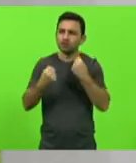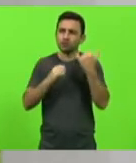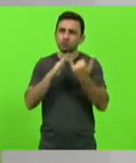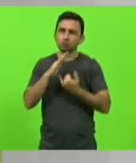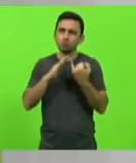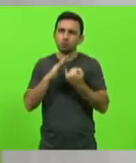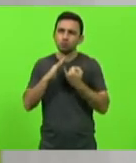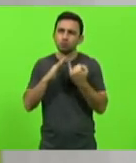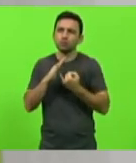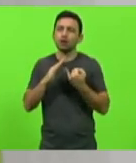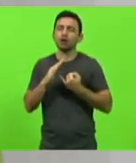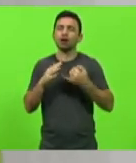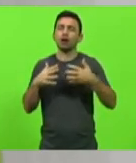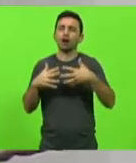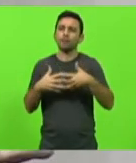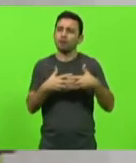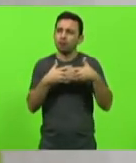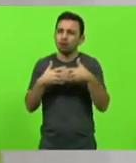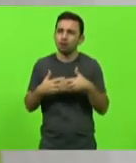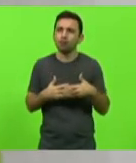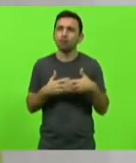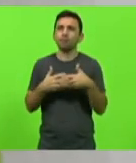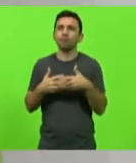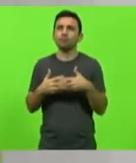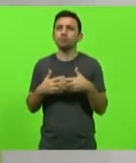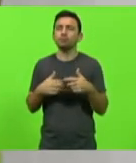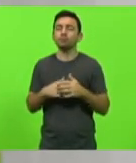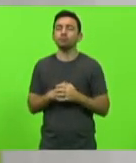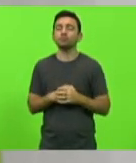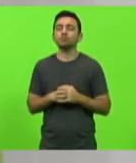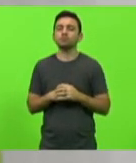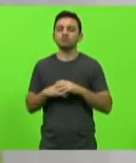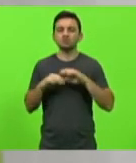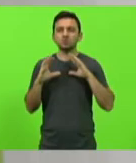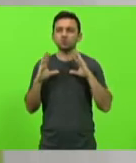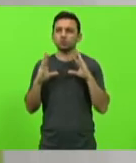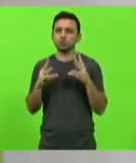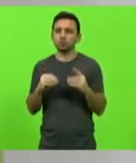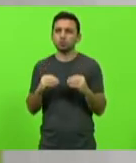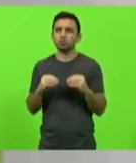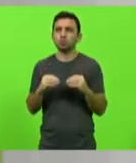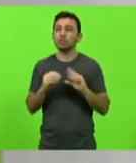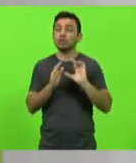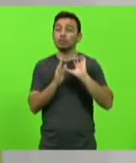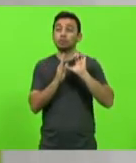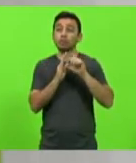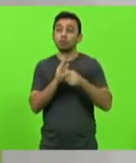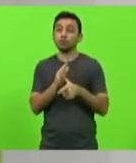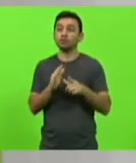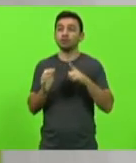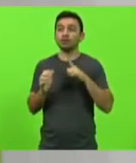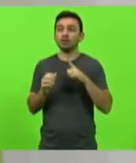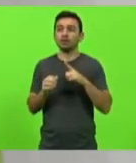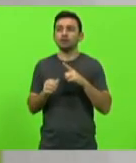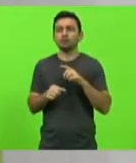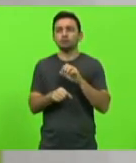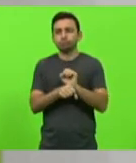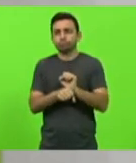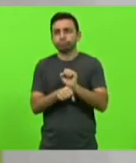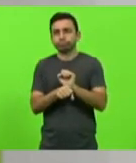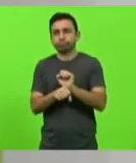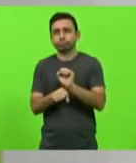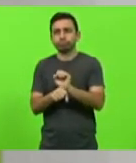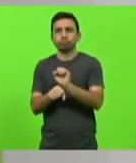de caminhões. E tudo isso depois veio segurando o desenvolvimento do país.